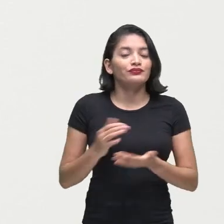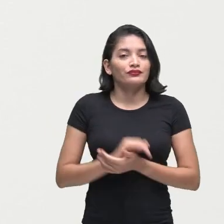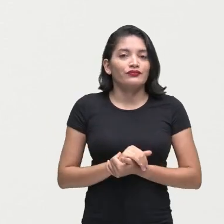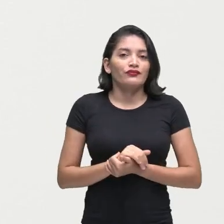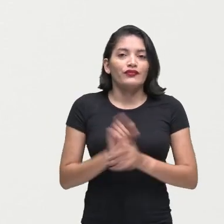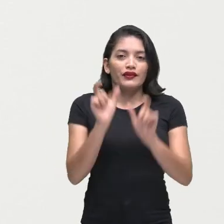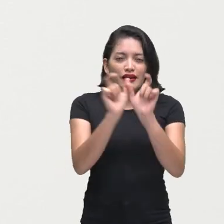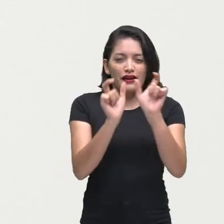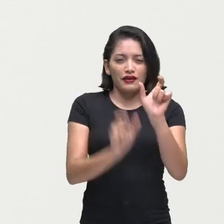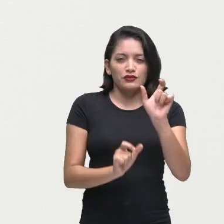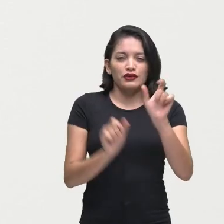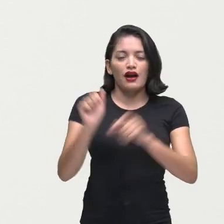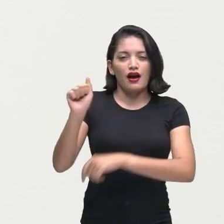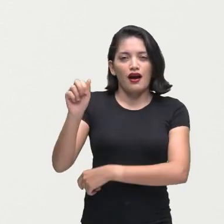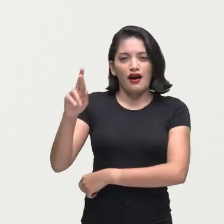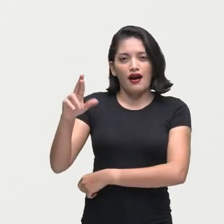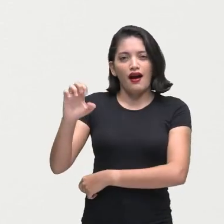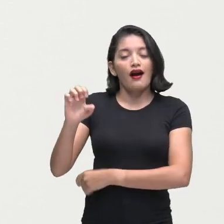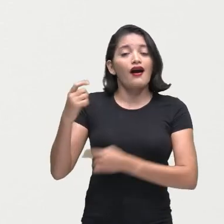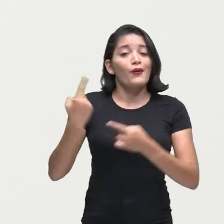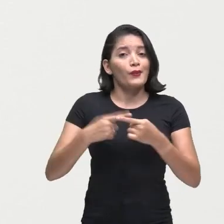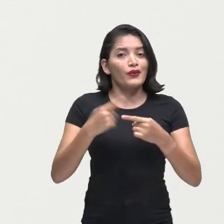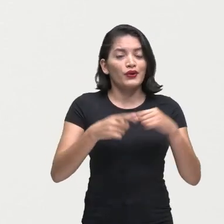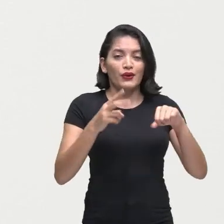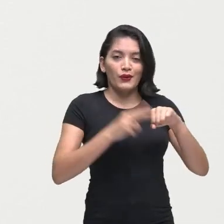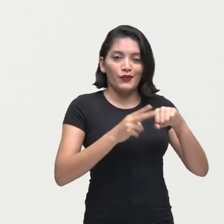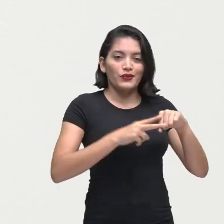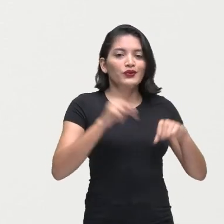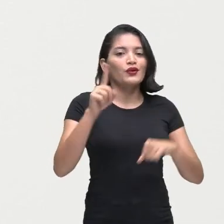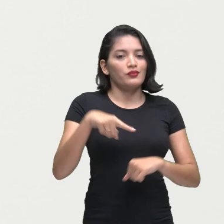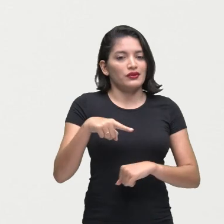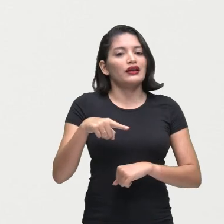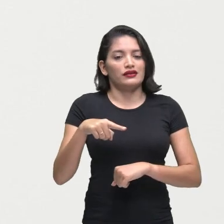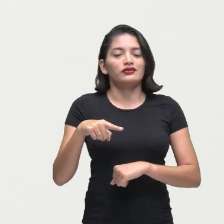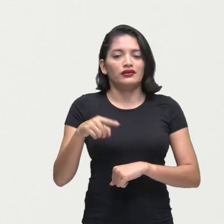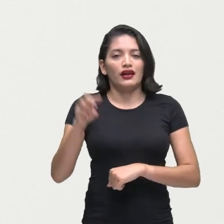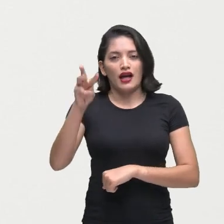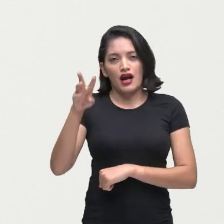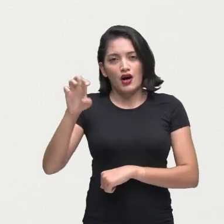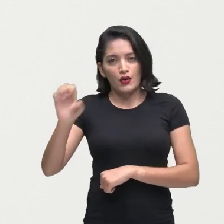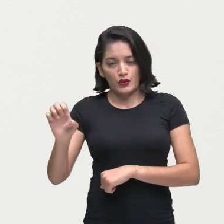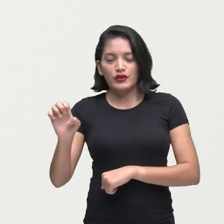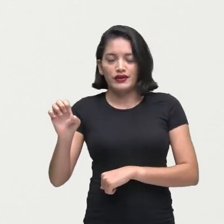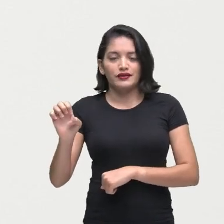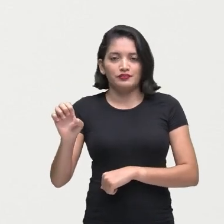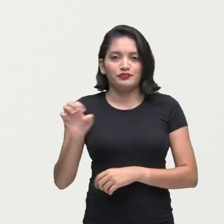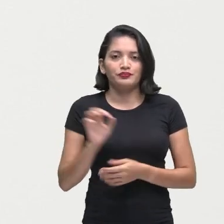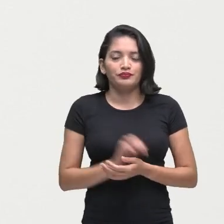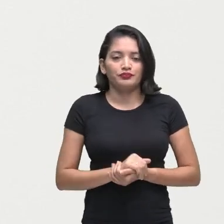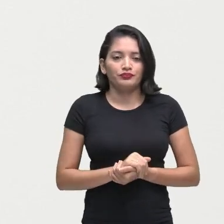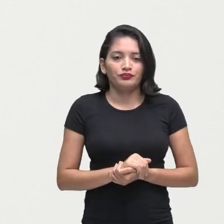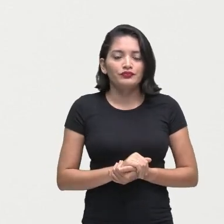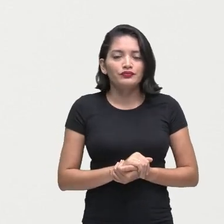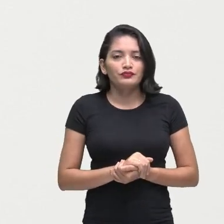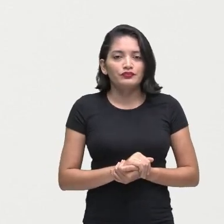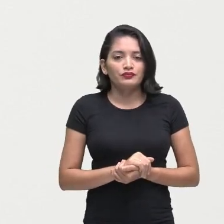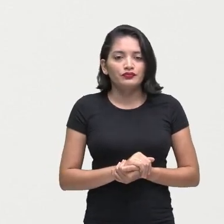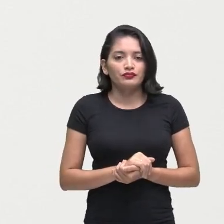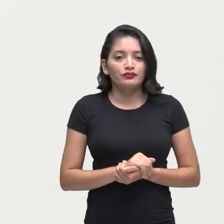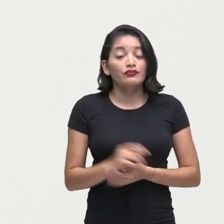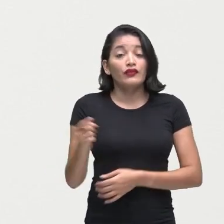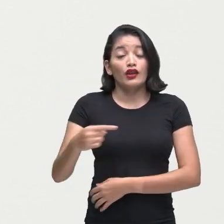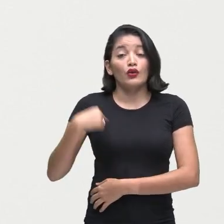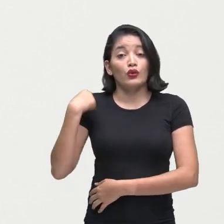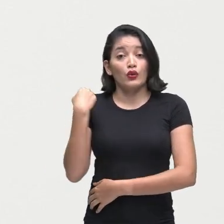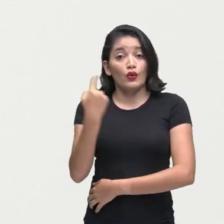conjugação é ar o que o pronome pessoal é ui tudo bem concordando com o pronome we are nós